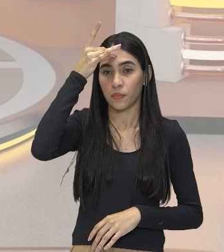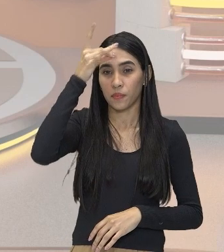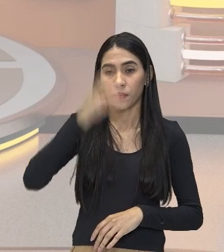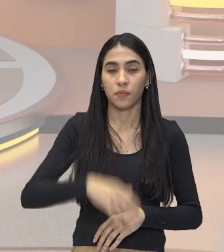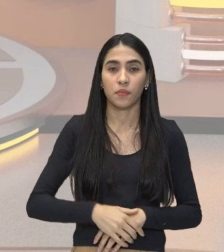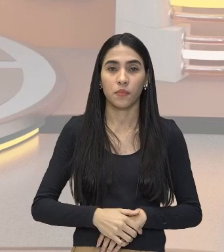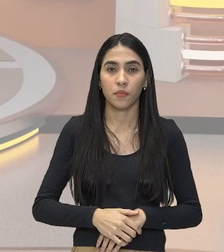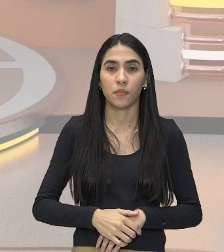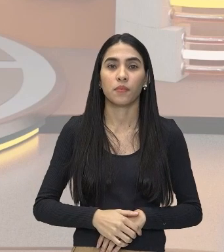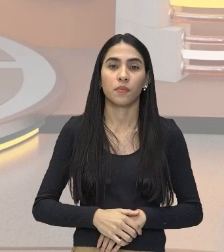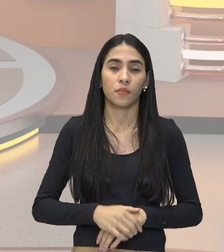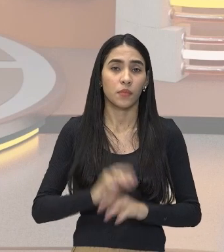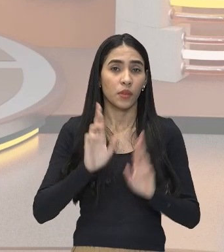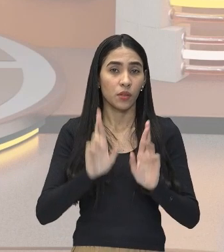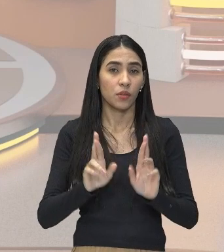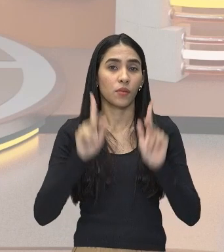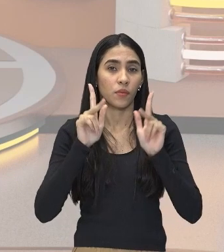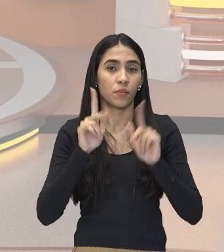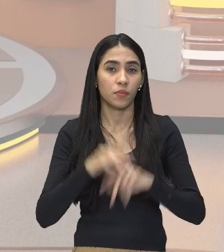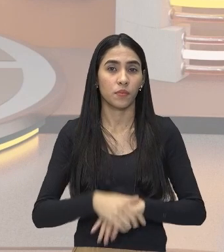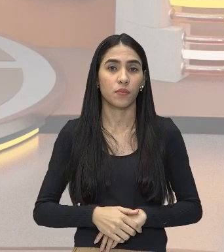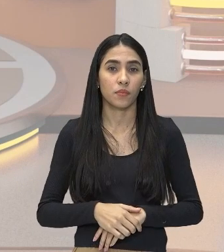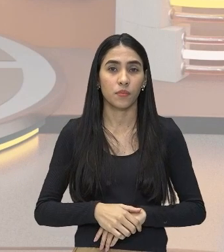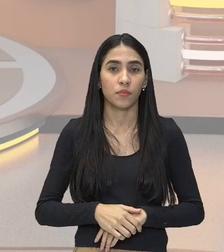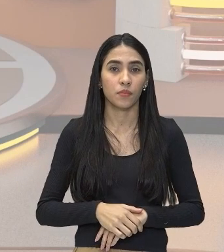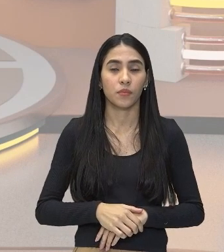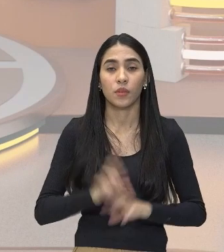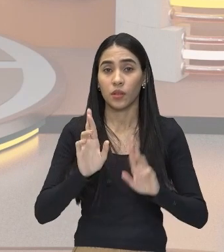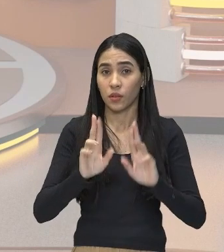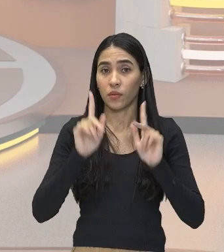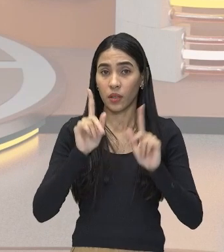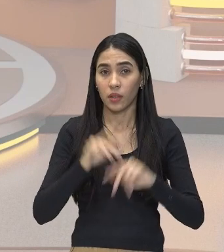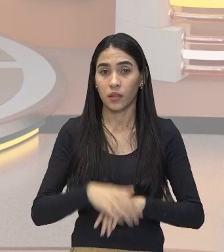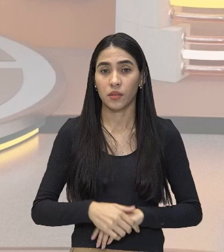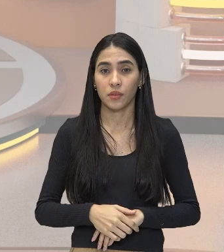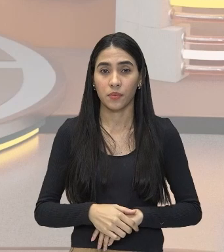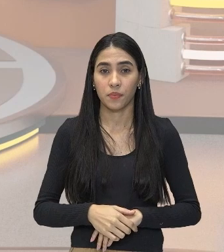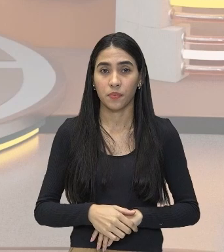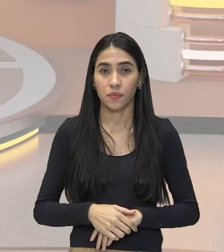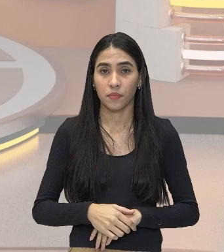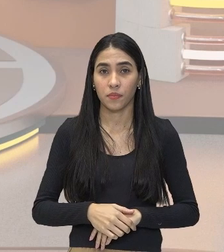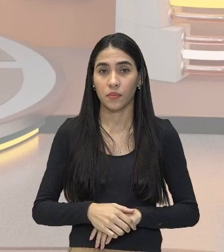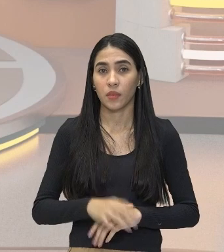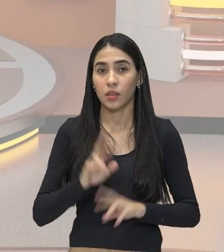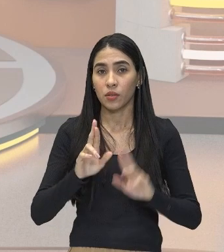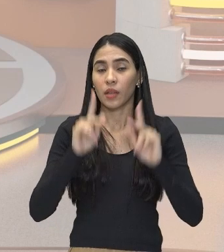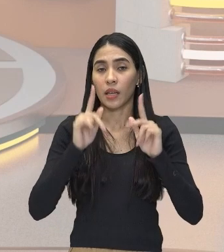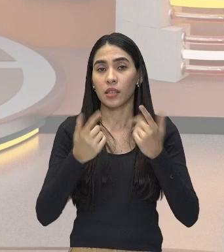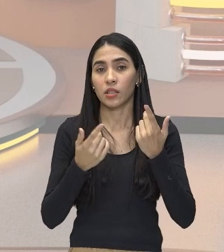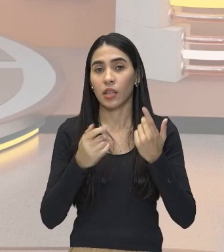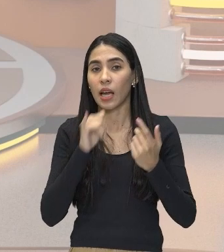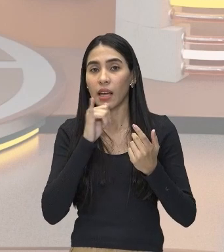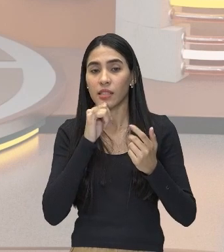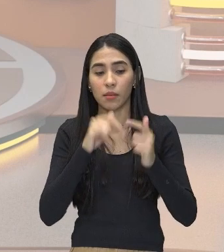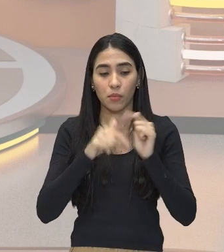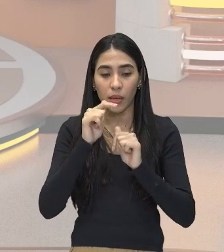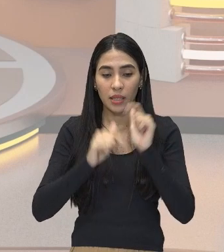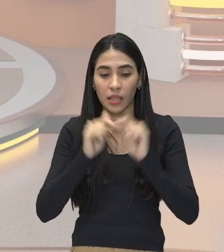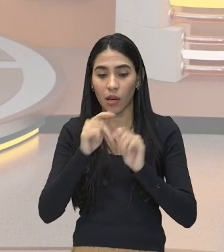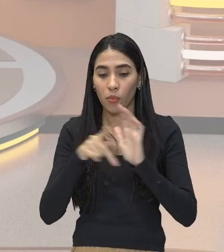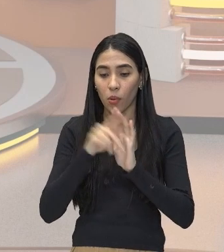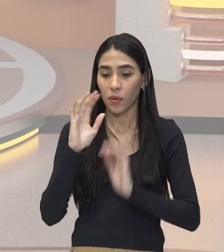Ao contrário do objeto, do fenômeno que